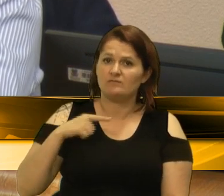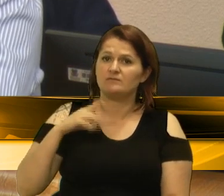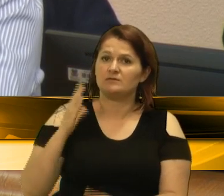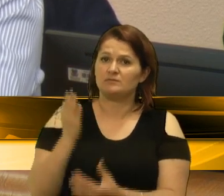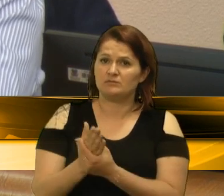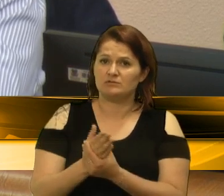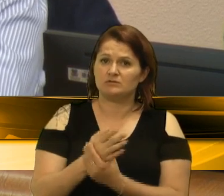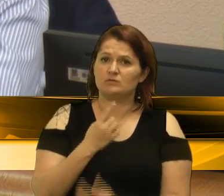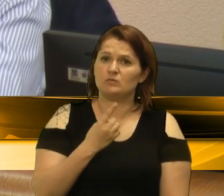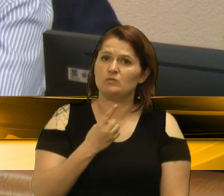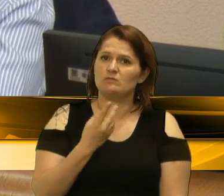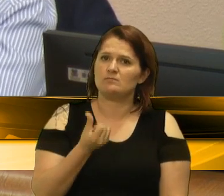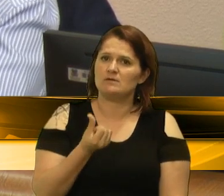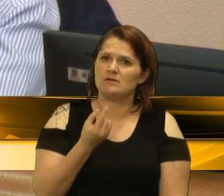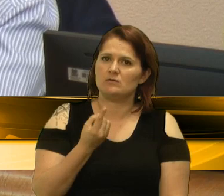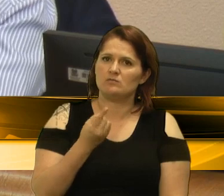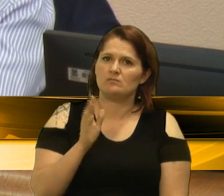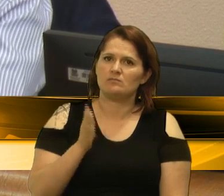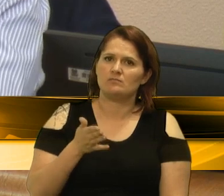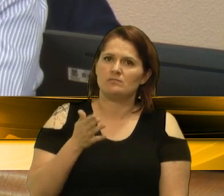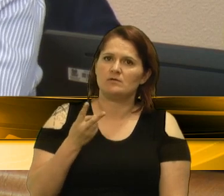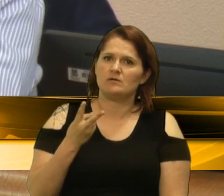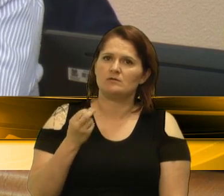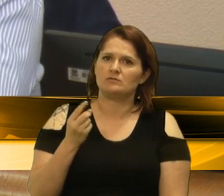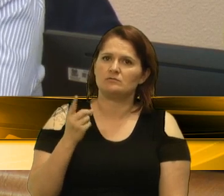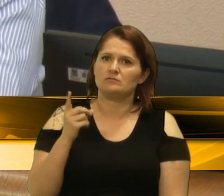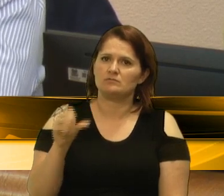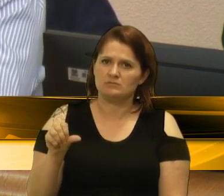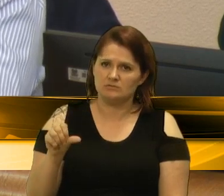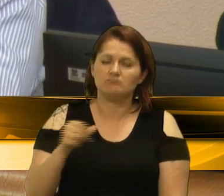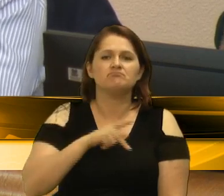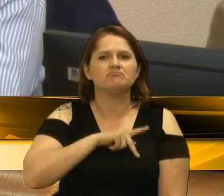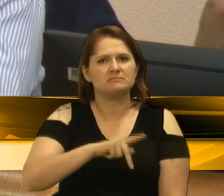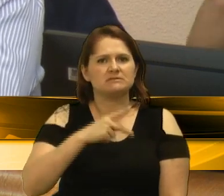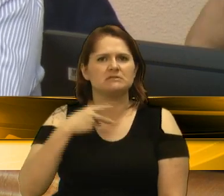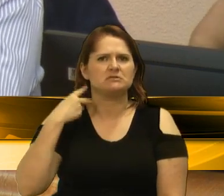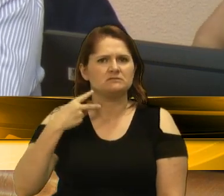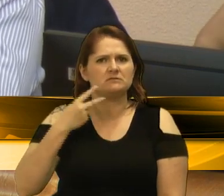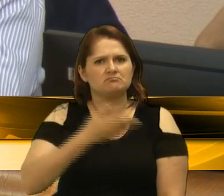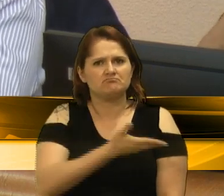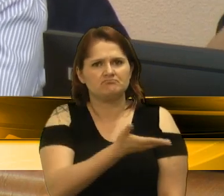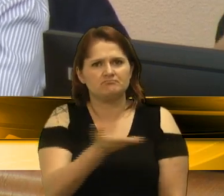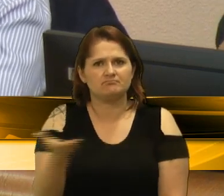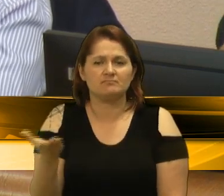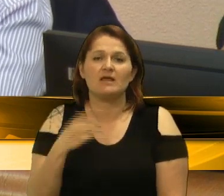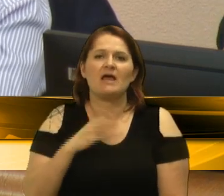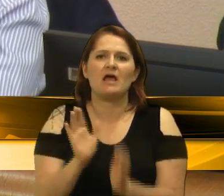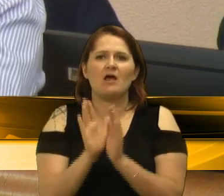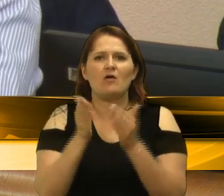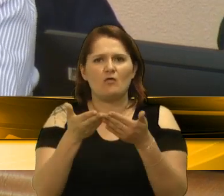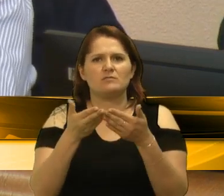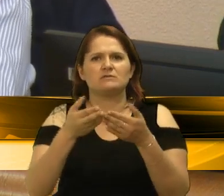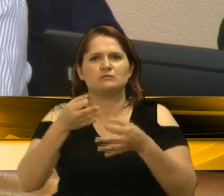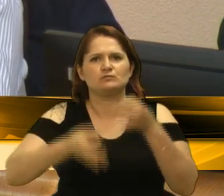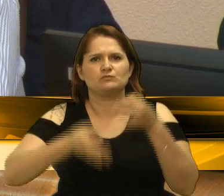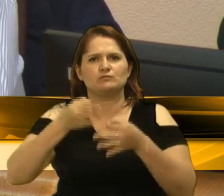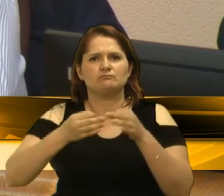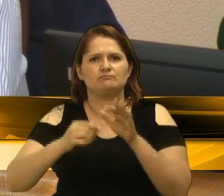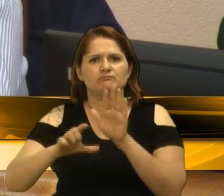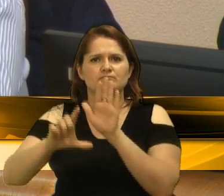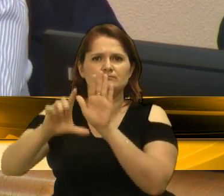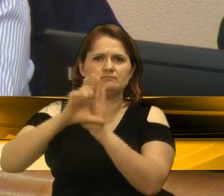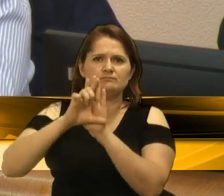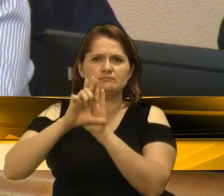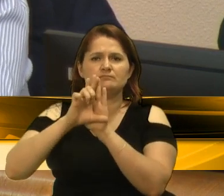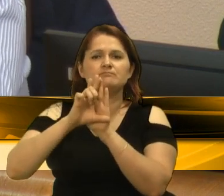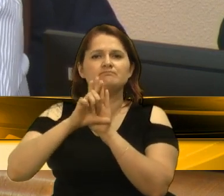processo 161/2019. Senhor presidente, senhoras vereadores, senhores vereadores, a Comissão de Constituição, Justiça e Legislação, por seus